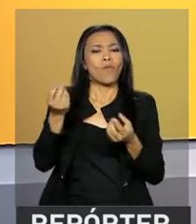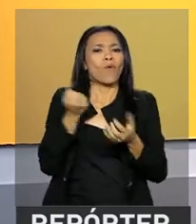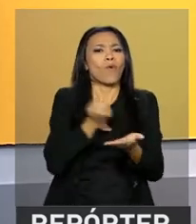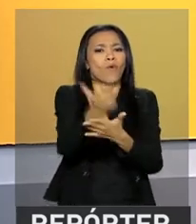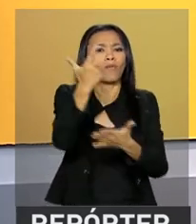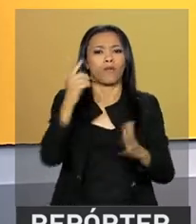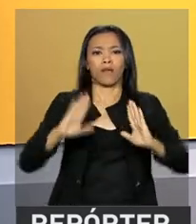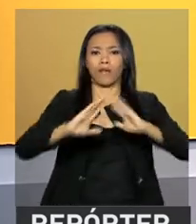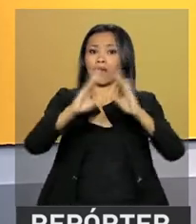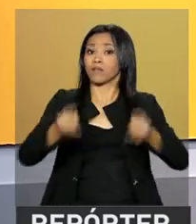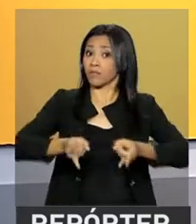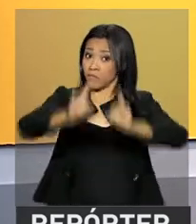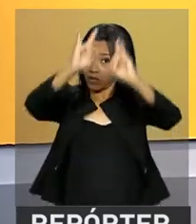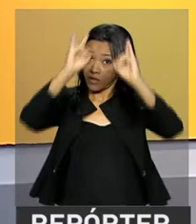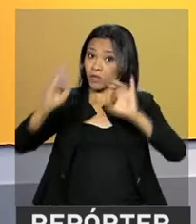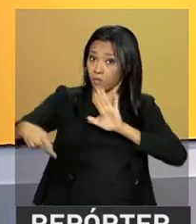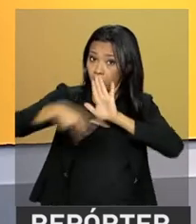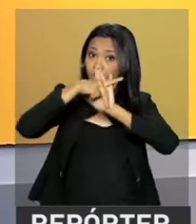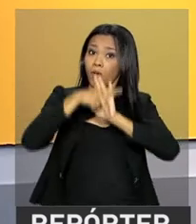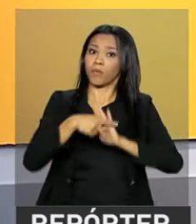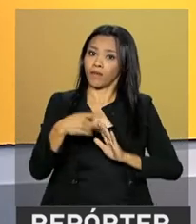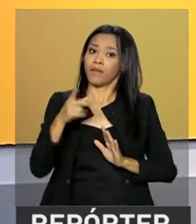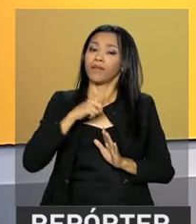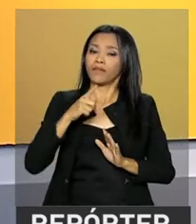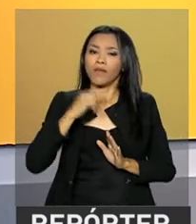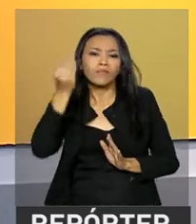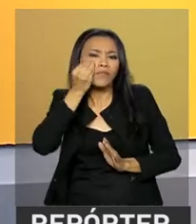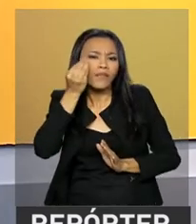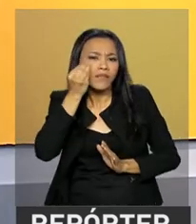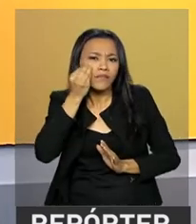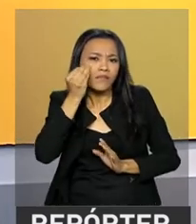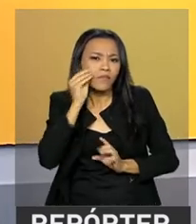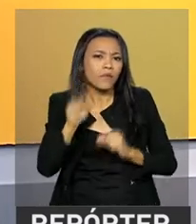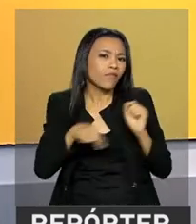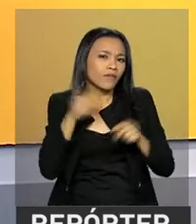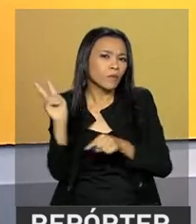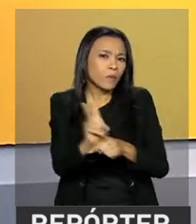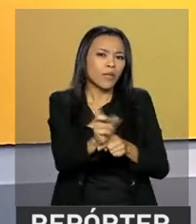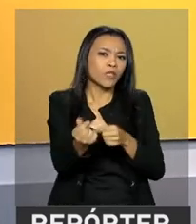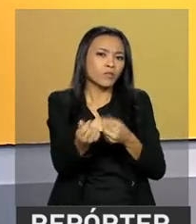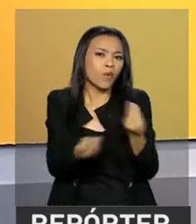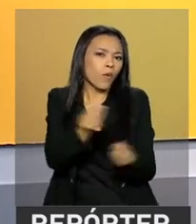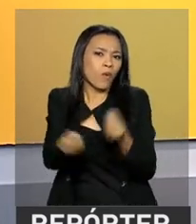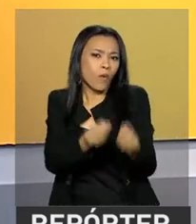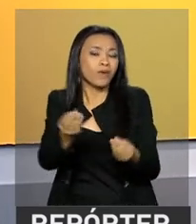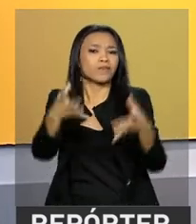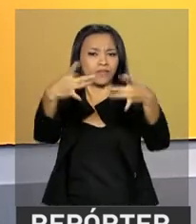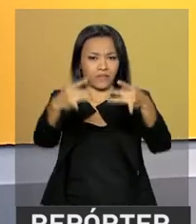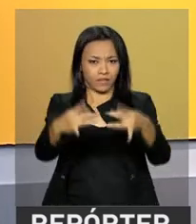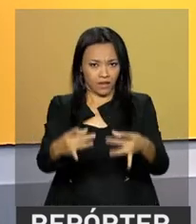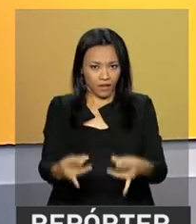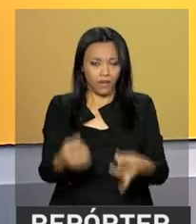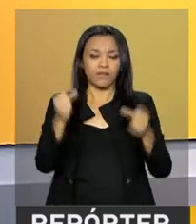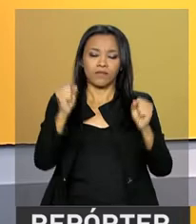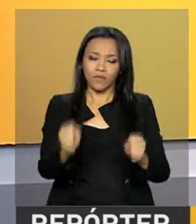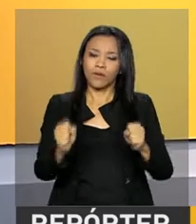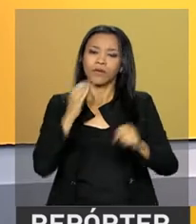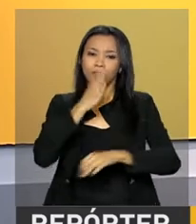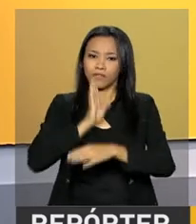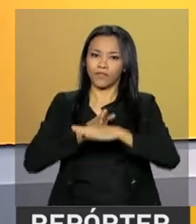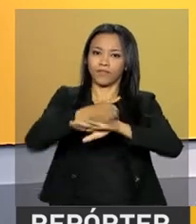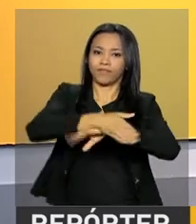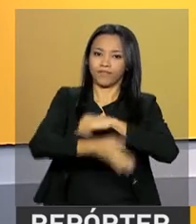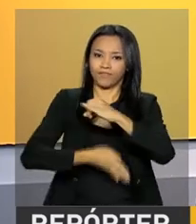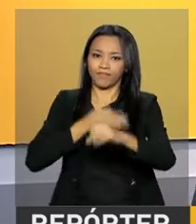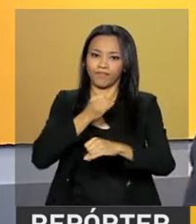a casa própria e permite a simulação do empréstimo os detalhes estão na página da caixa